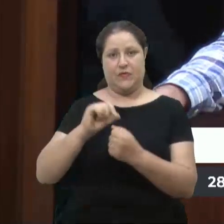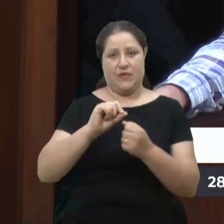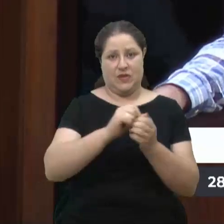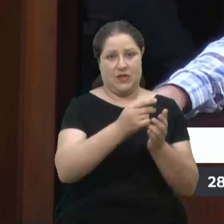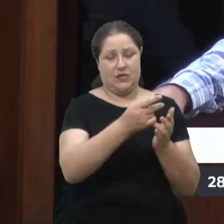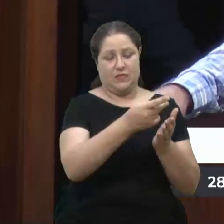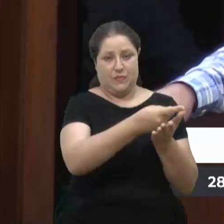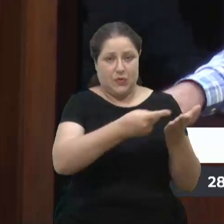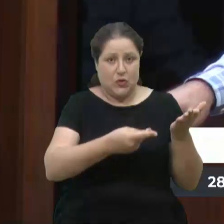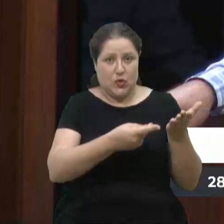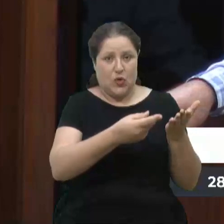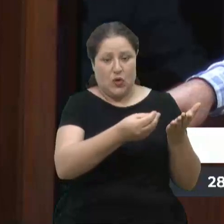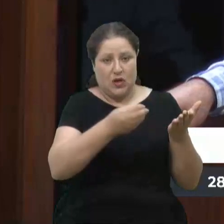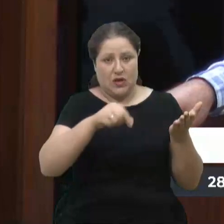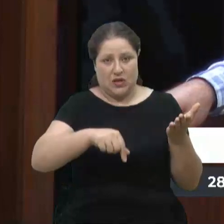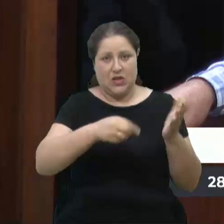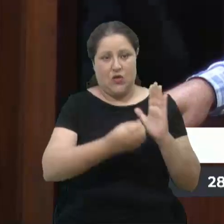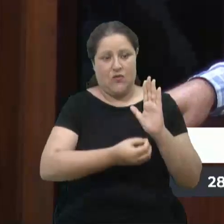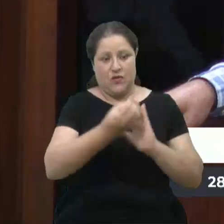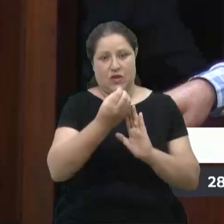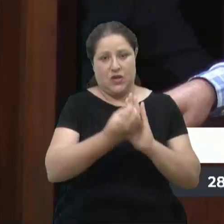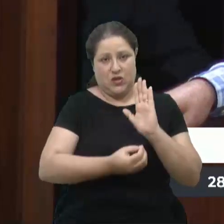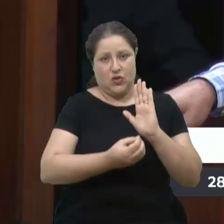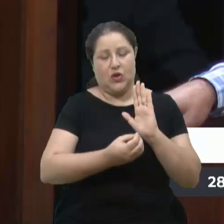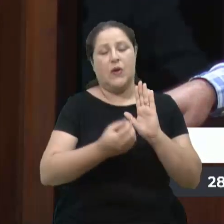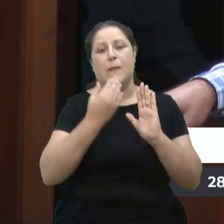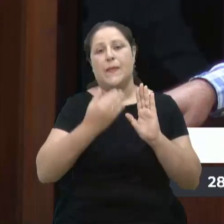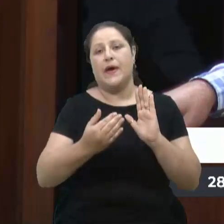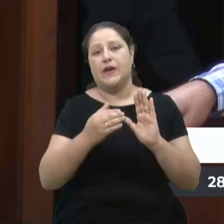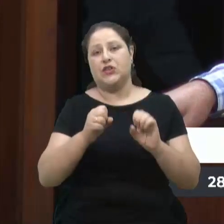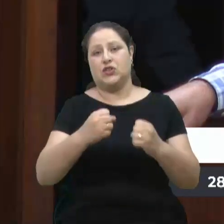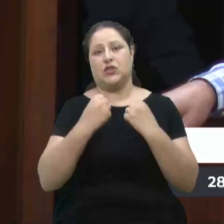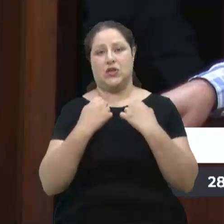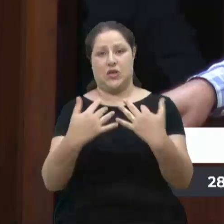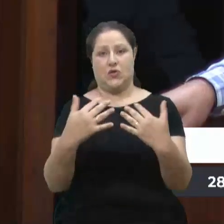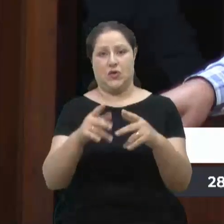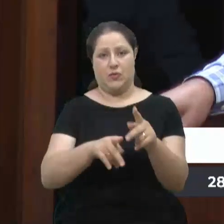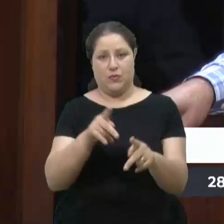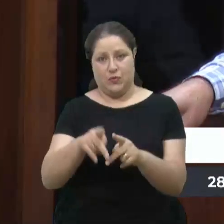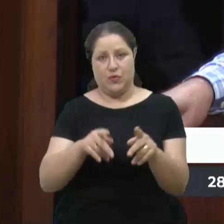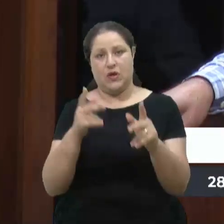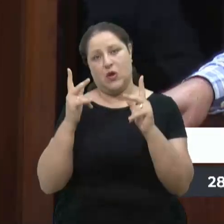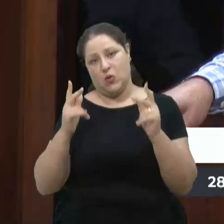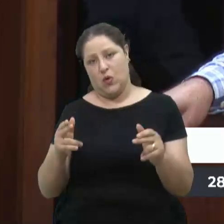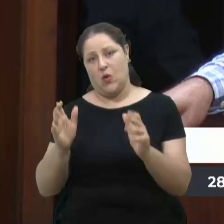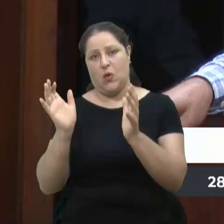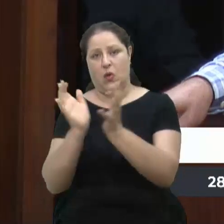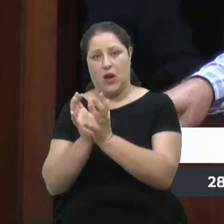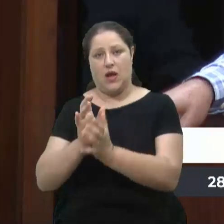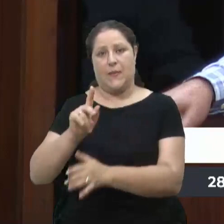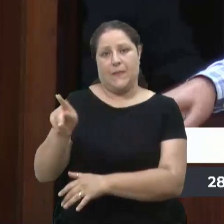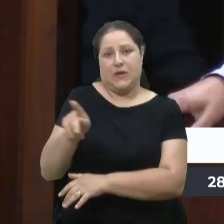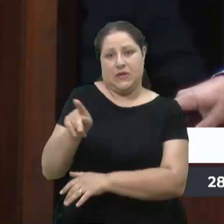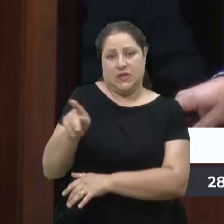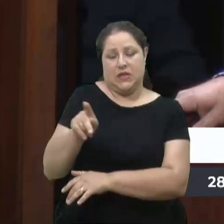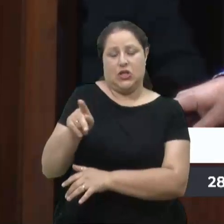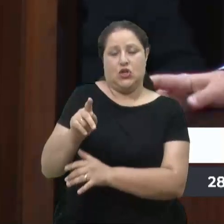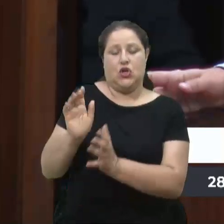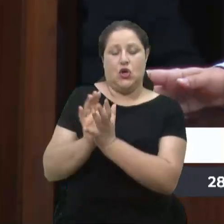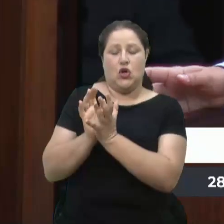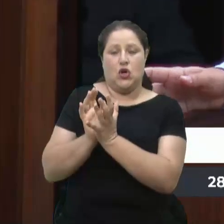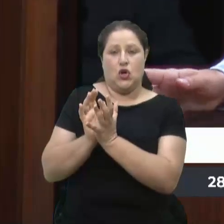na casa, solicitando uma audiência pública, e assim como os colegas que são presidentes das comissões,